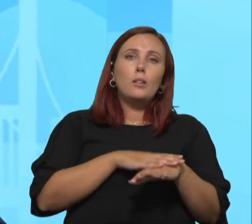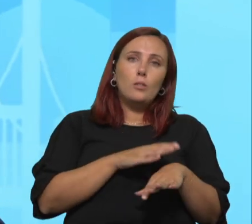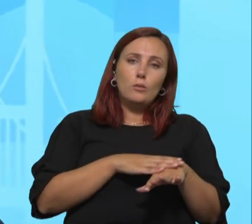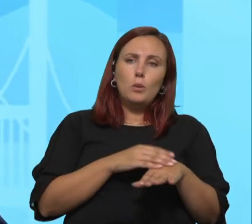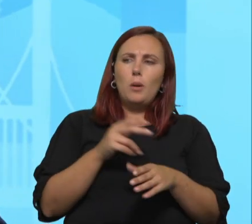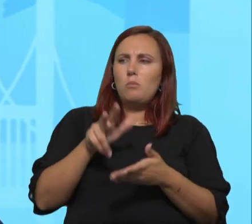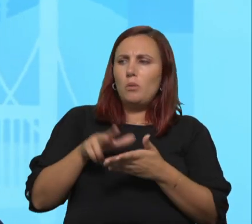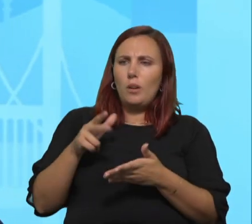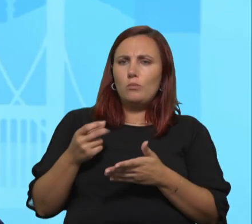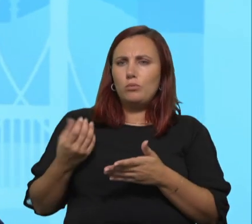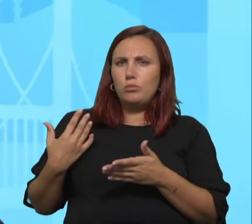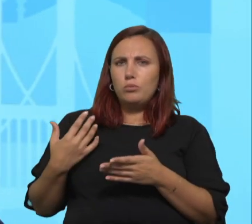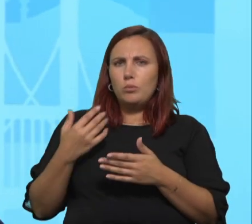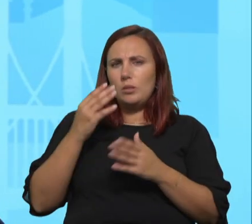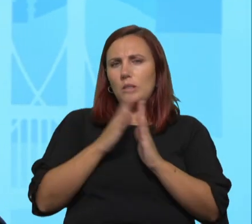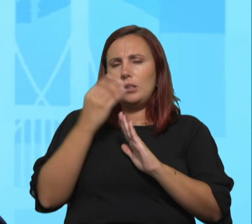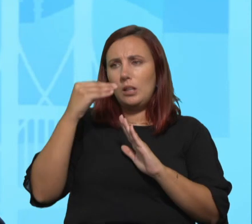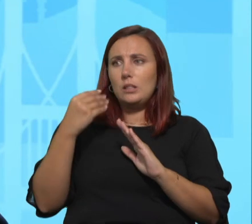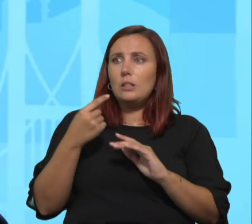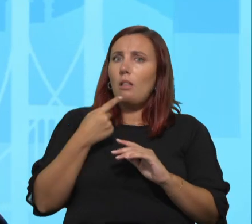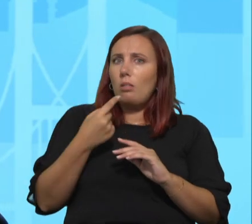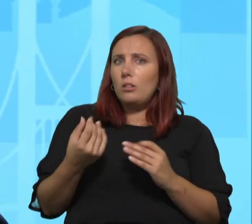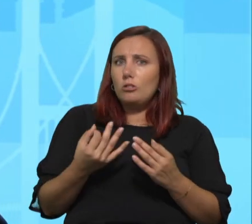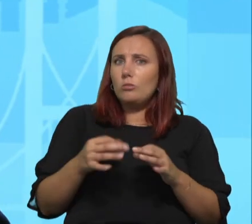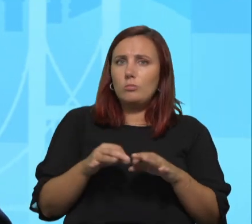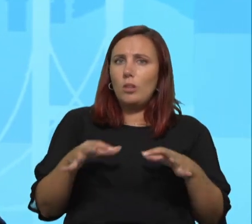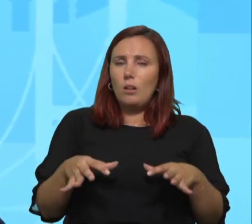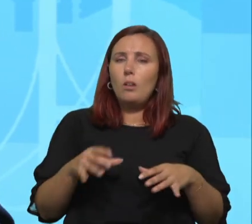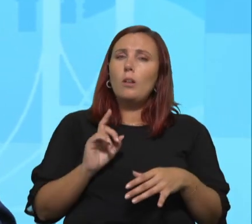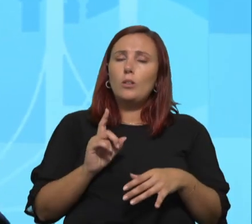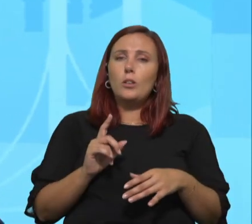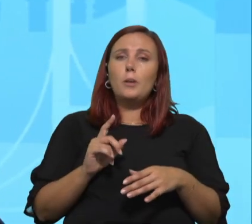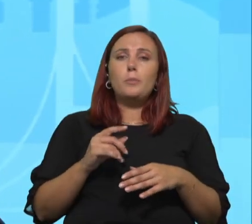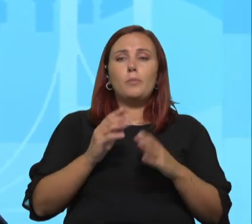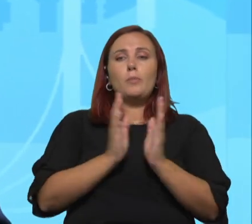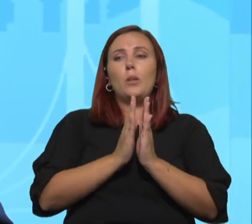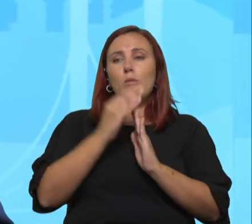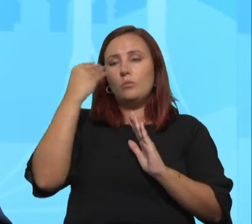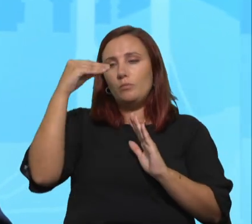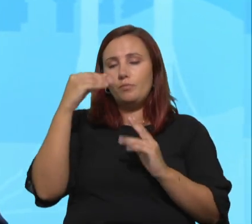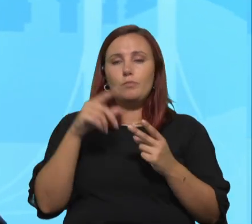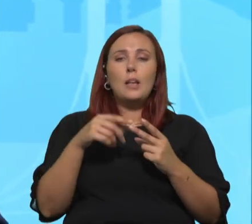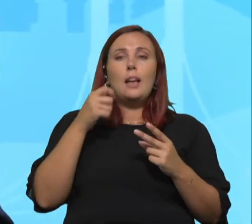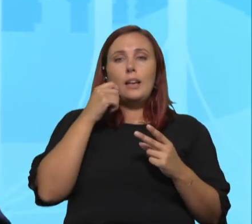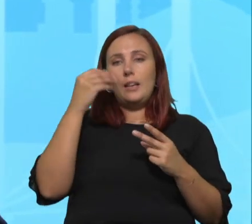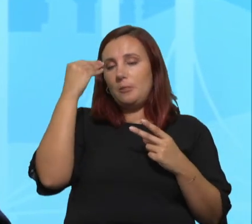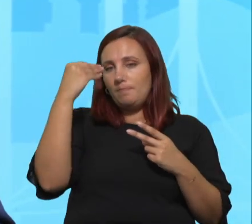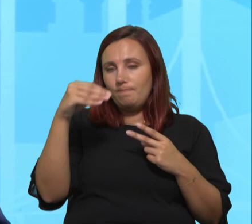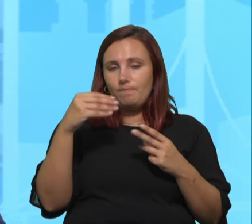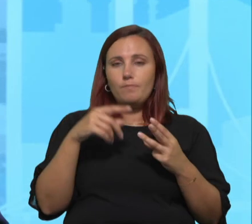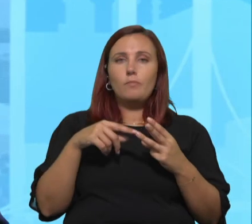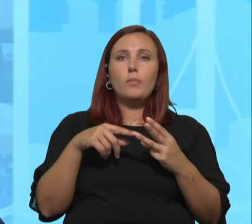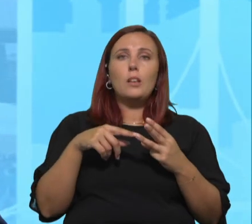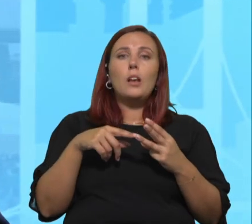tempo chama-nos exatamente a atenção para isso. É o papel do catequista, o papel do educador, não é percorrer